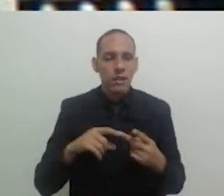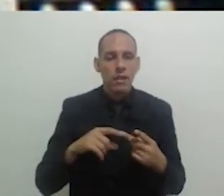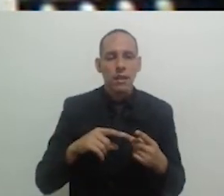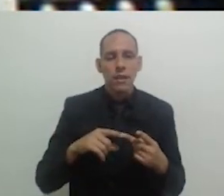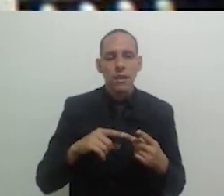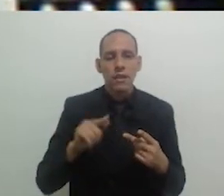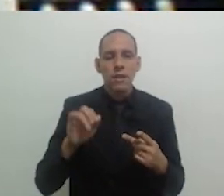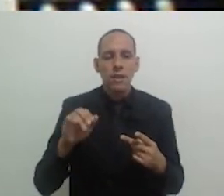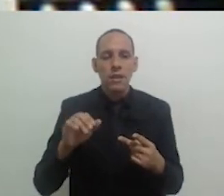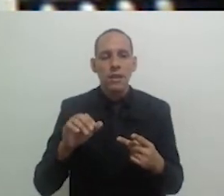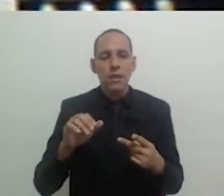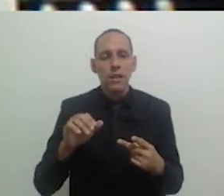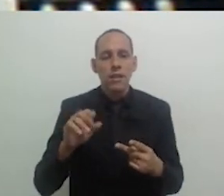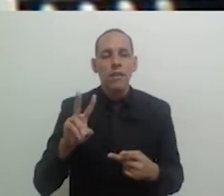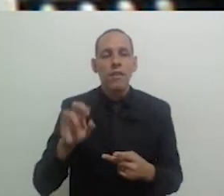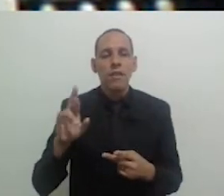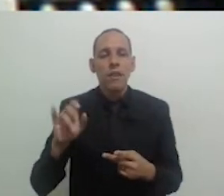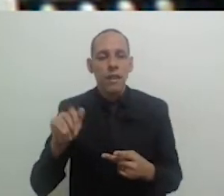Amilca.